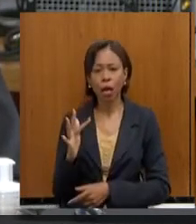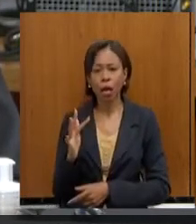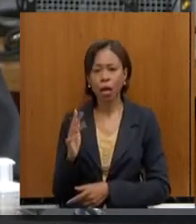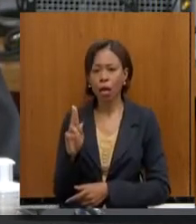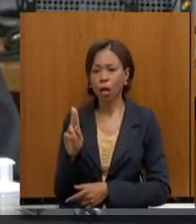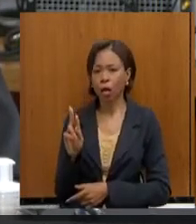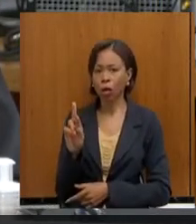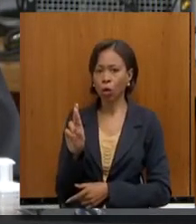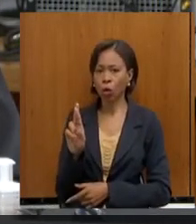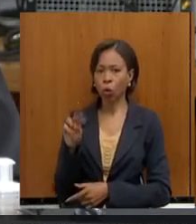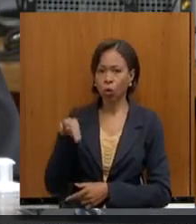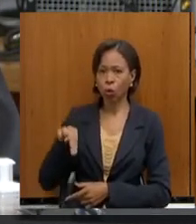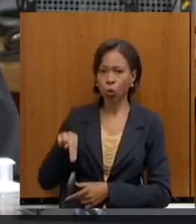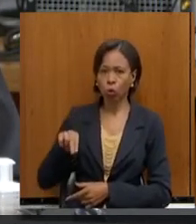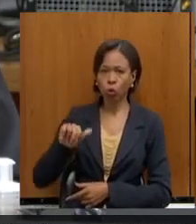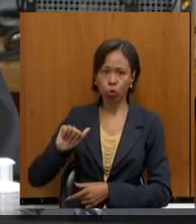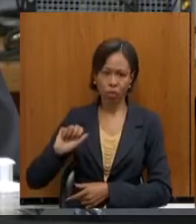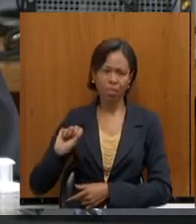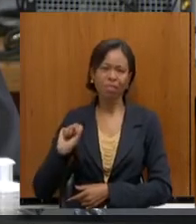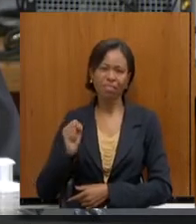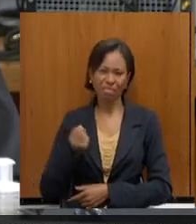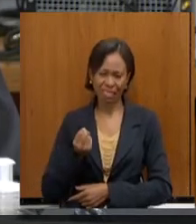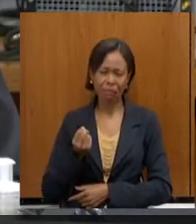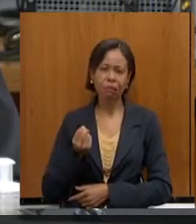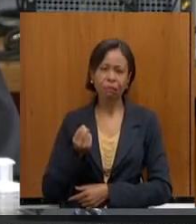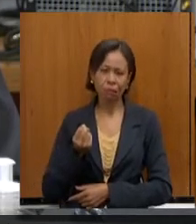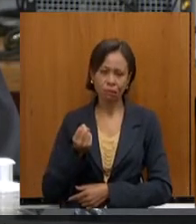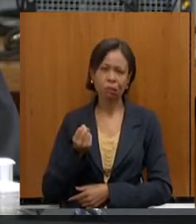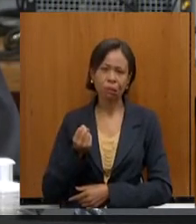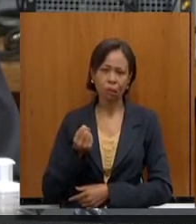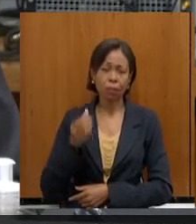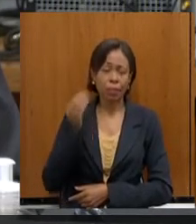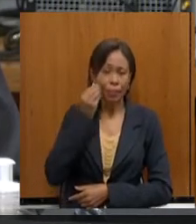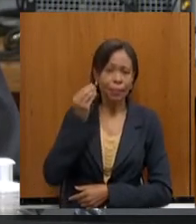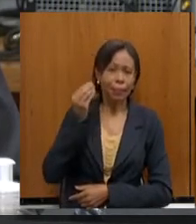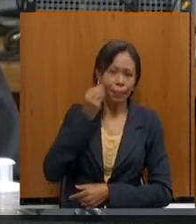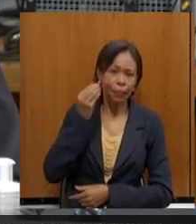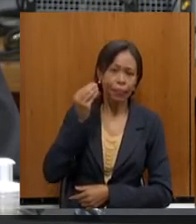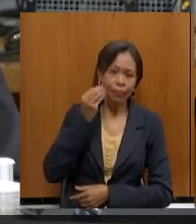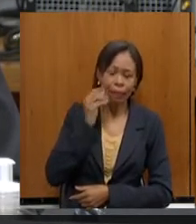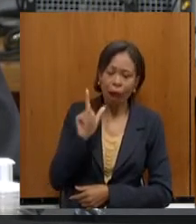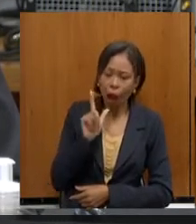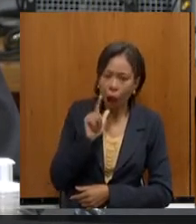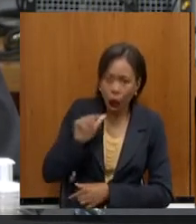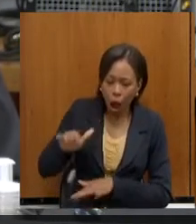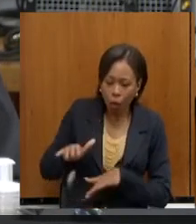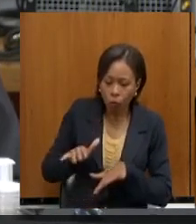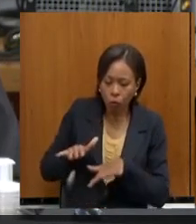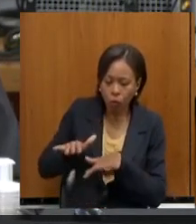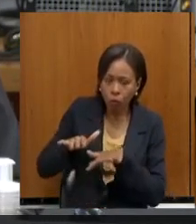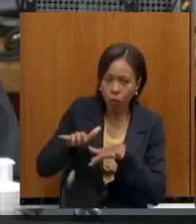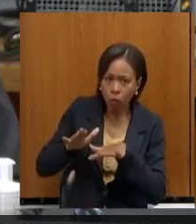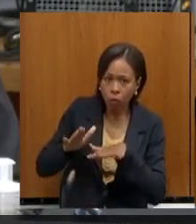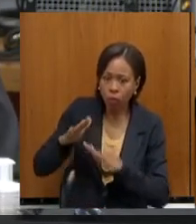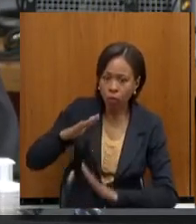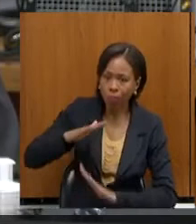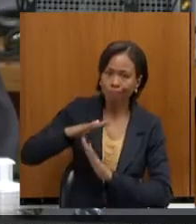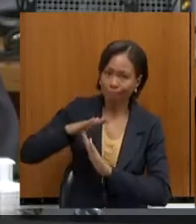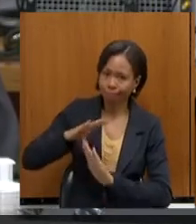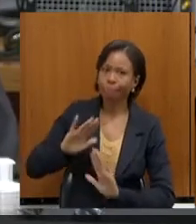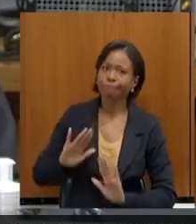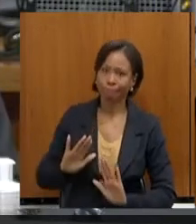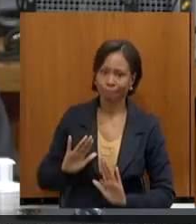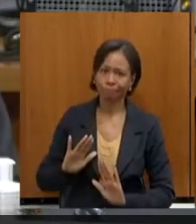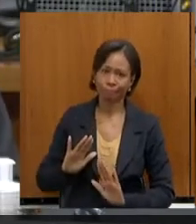manter o nível mínimo das águas de Furnas né aqui nessa casa já passou a emenda que garante esse mínimo